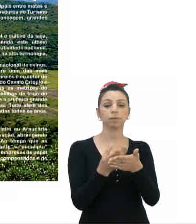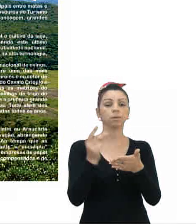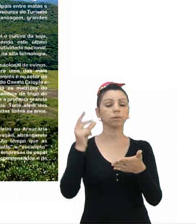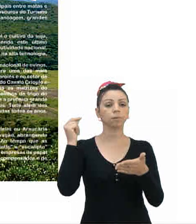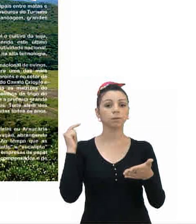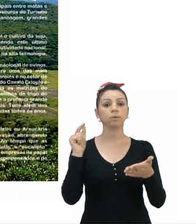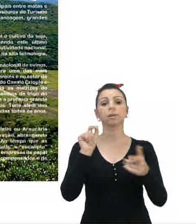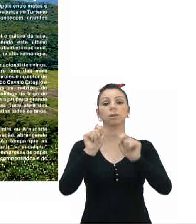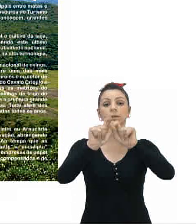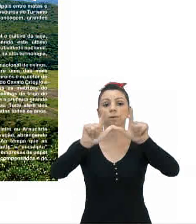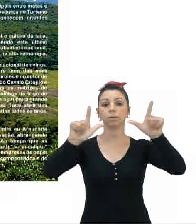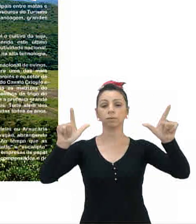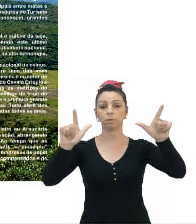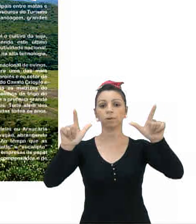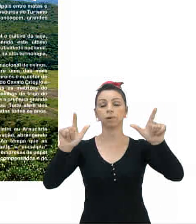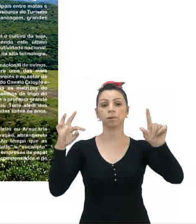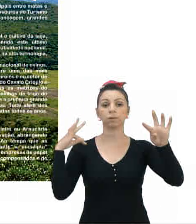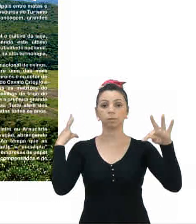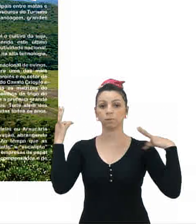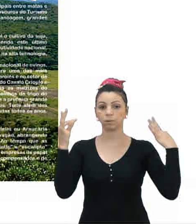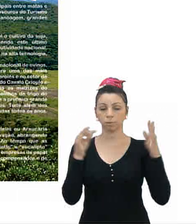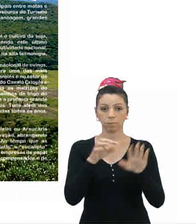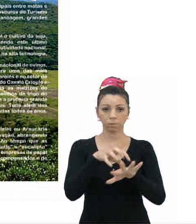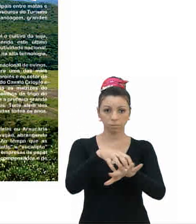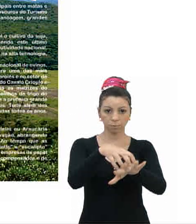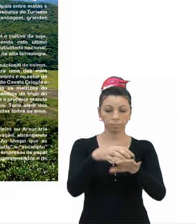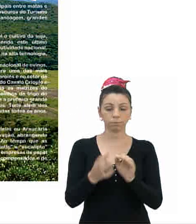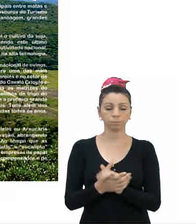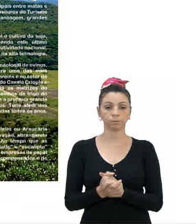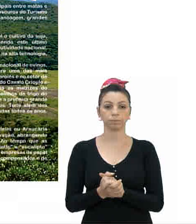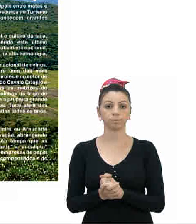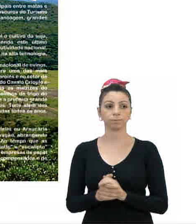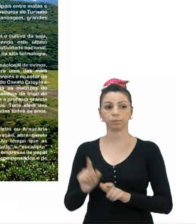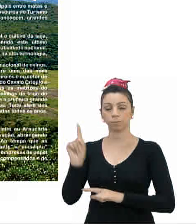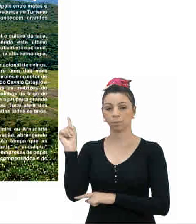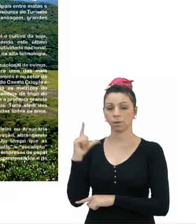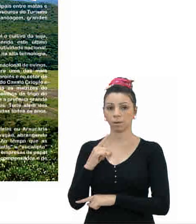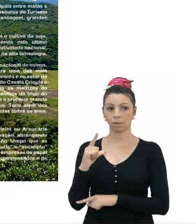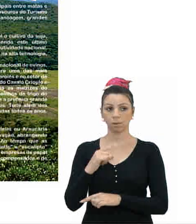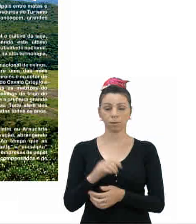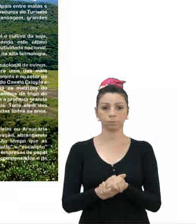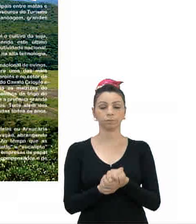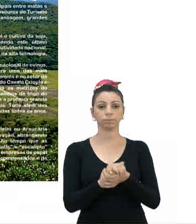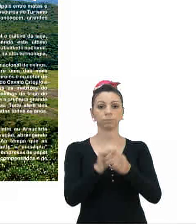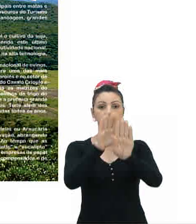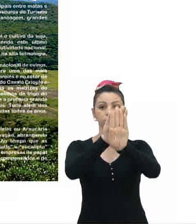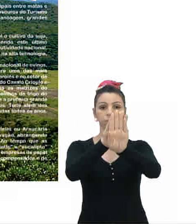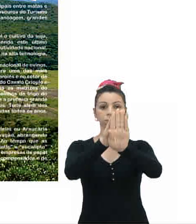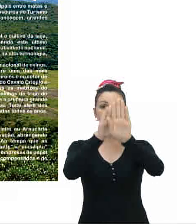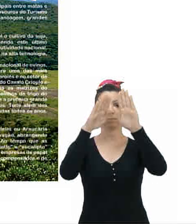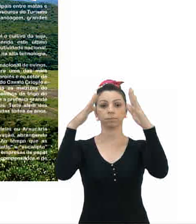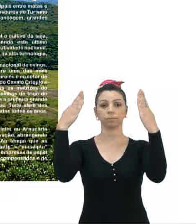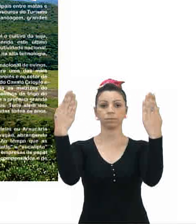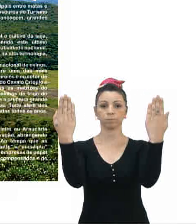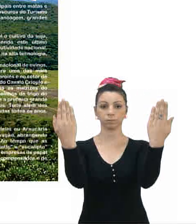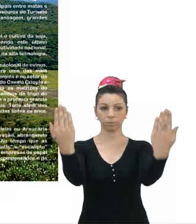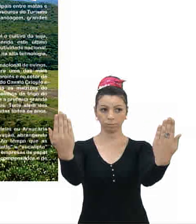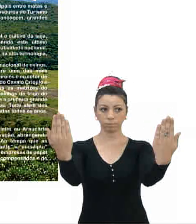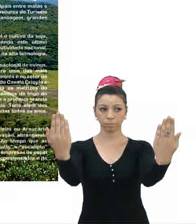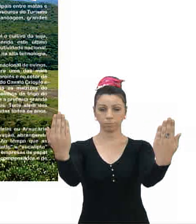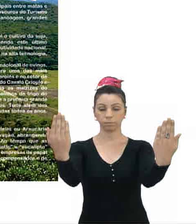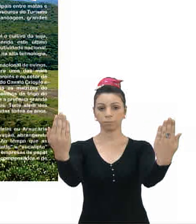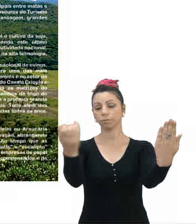do folheto turístico? Então, vou só lembrar vocês. Aqui eu tenho o folheto que está aberto, eu